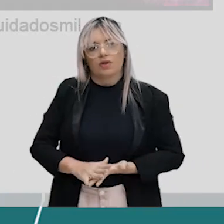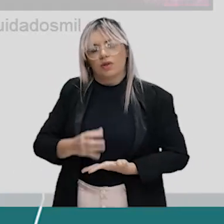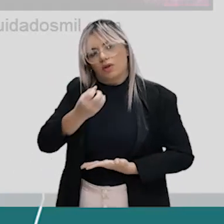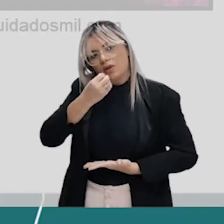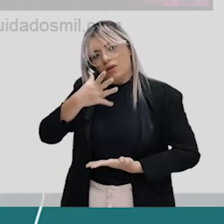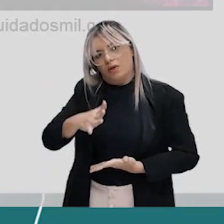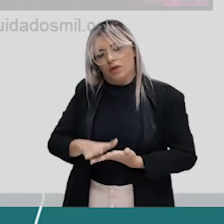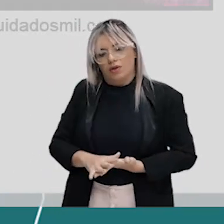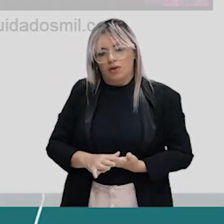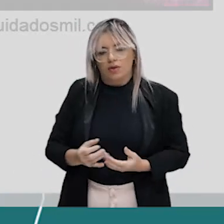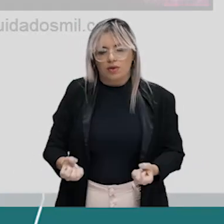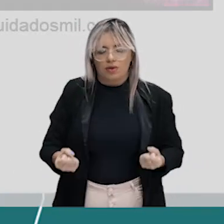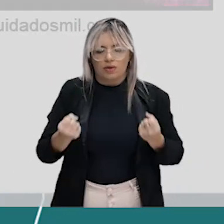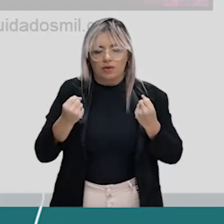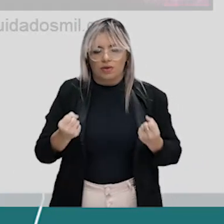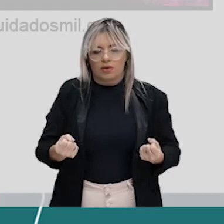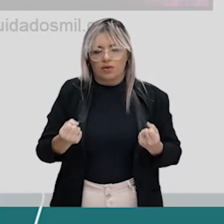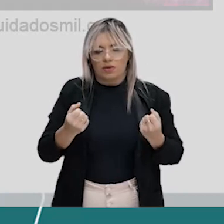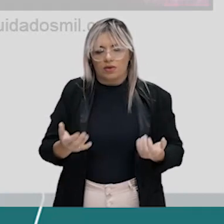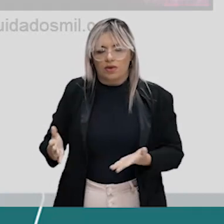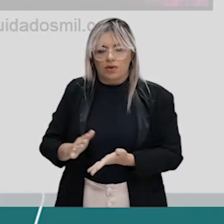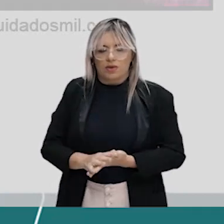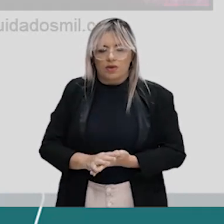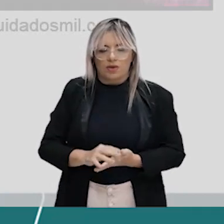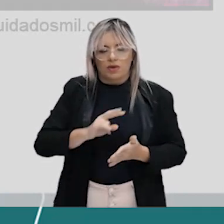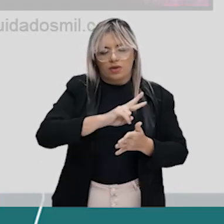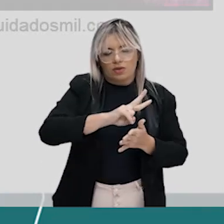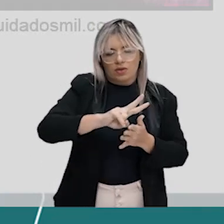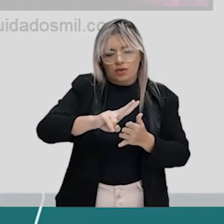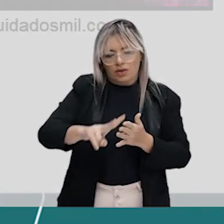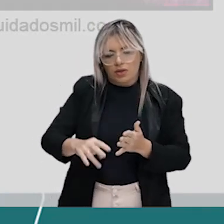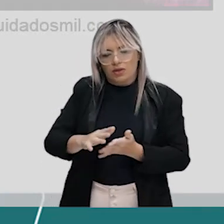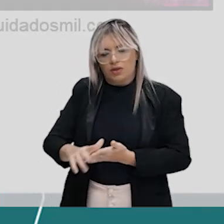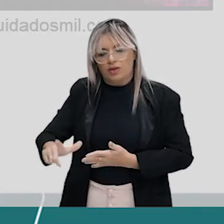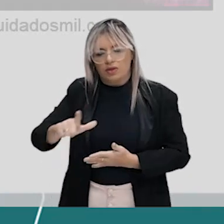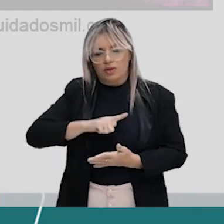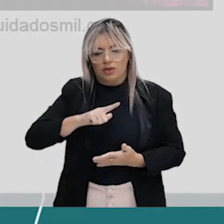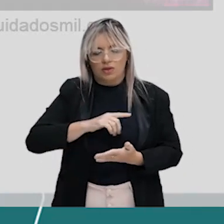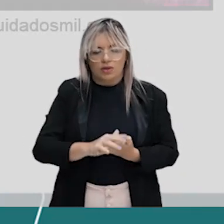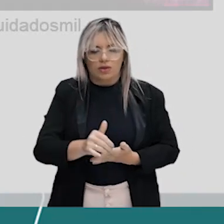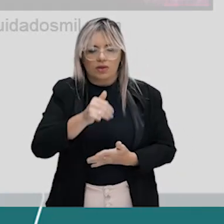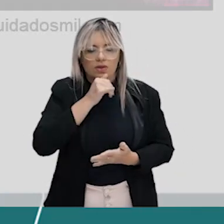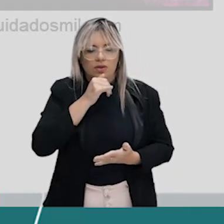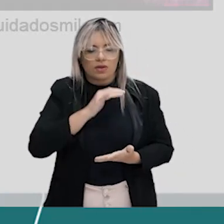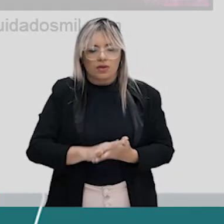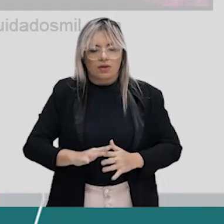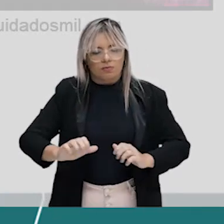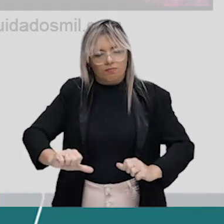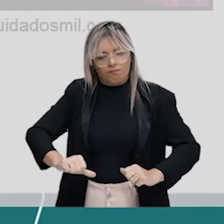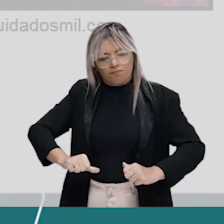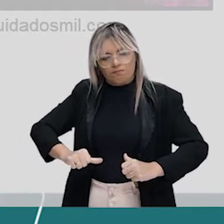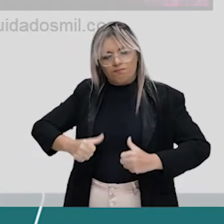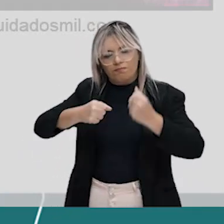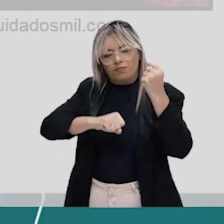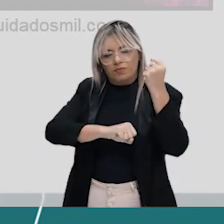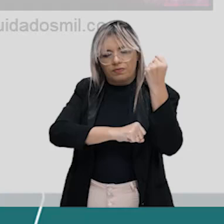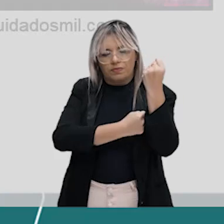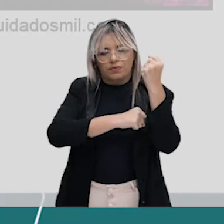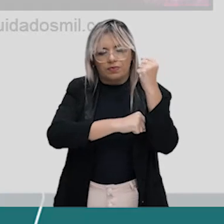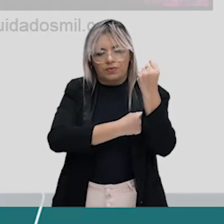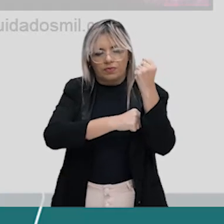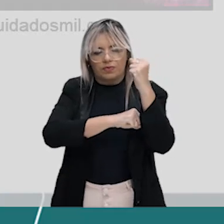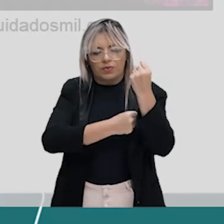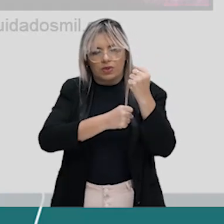benefícios físicos. São muitos benefícios que as lutas trazem. Por exemplo, ajuda na melhora da coordenação motora,